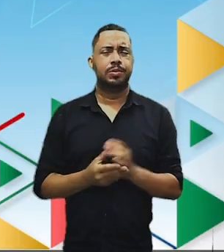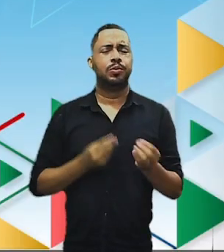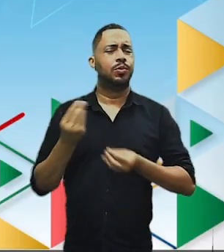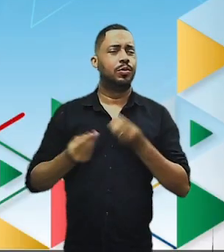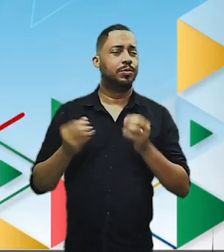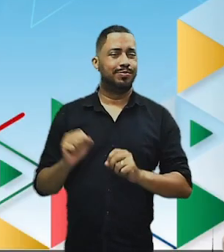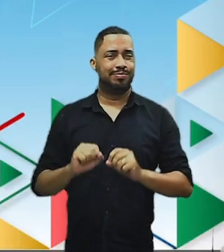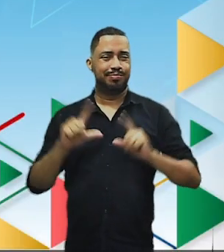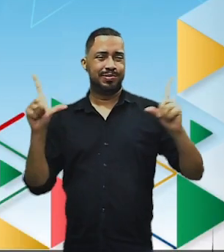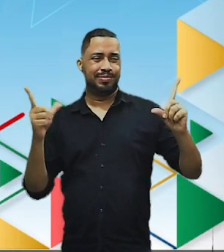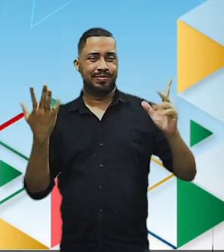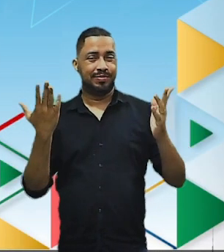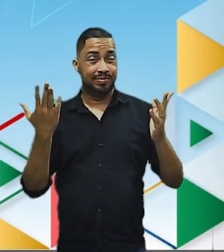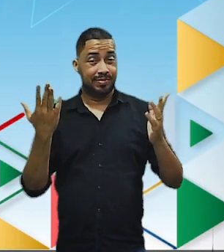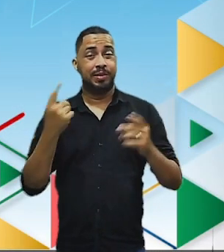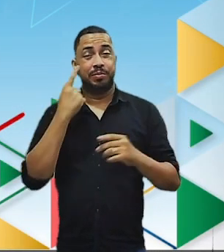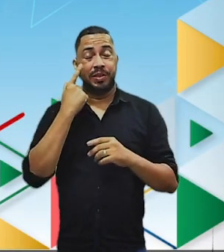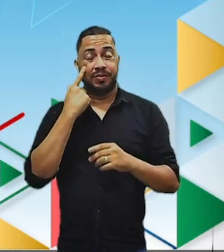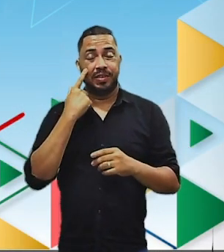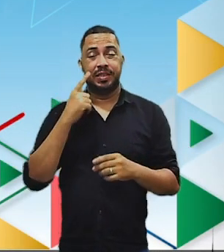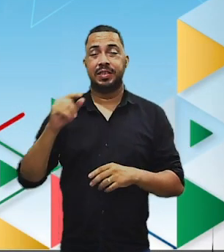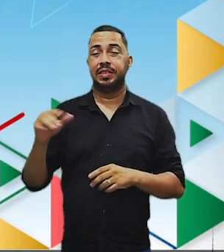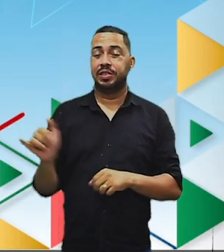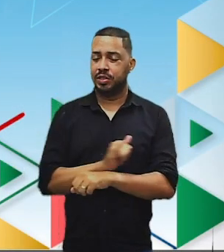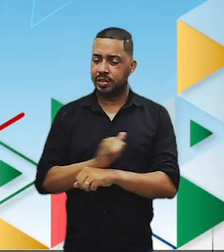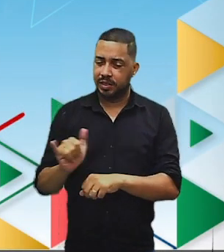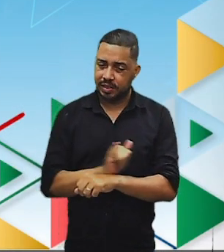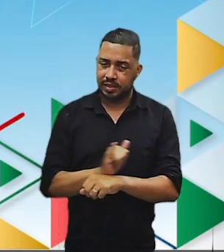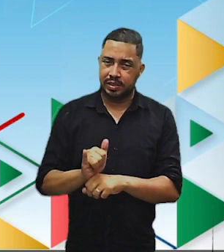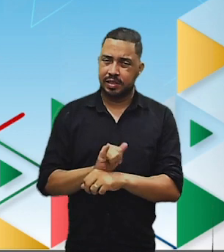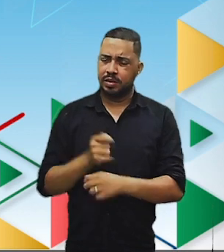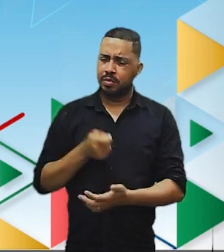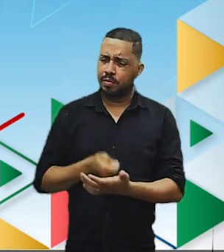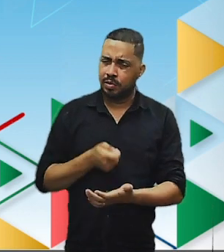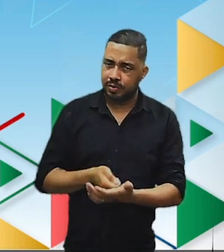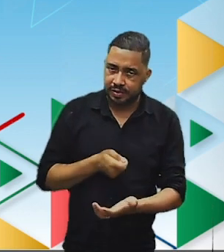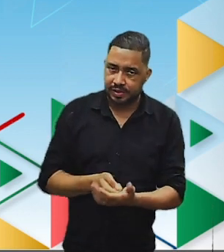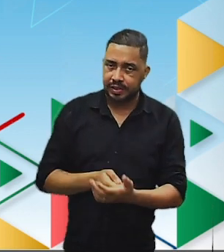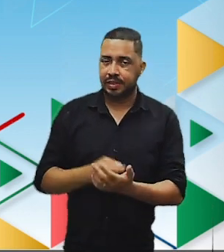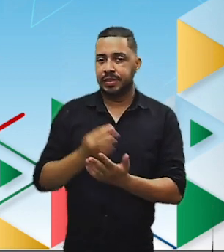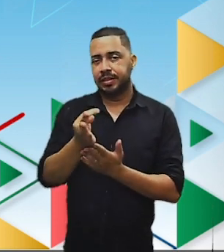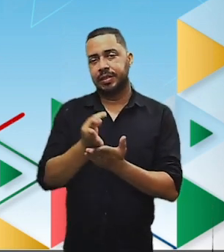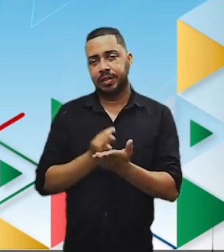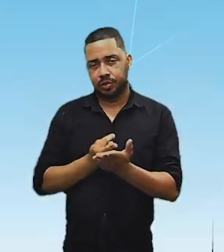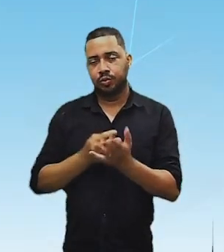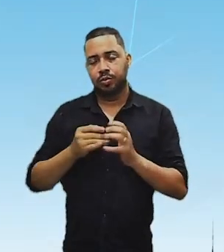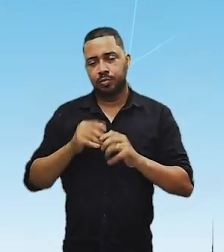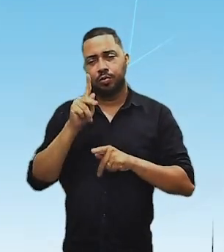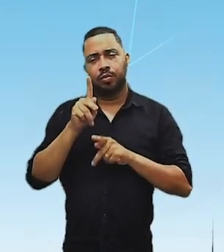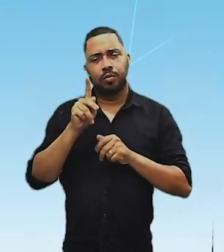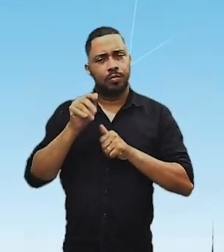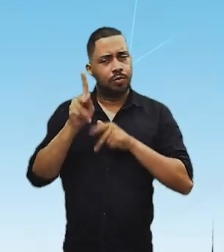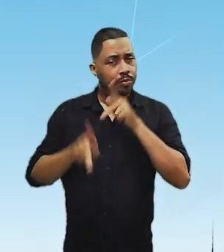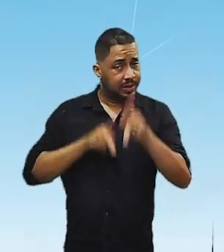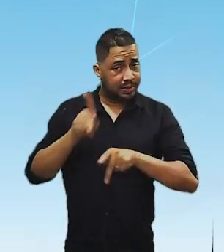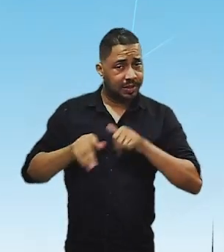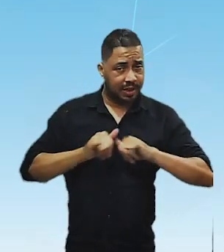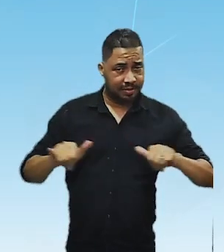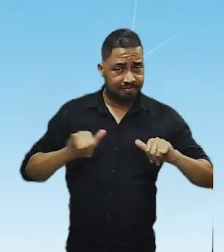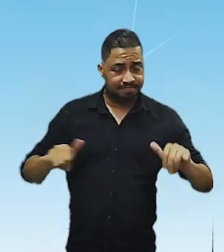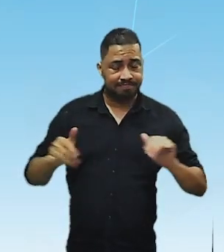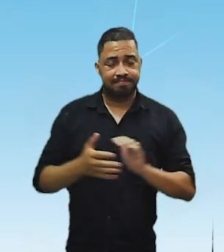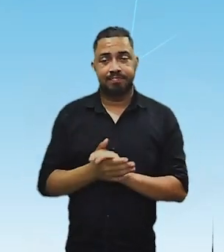tela, podemos ver estratégias persuasivas em textos publicitários. É isso aí, vamos conhecer